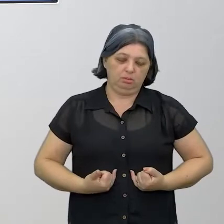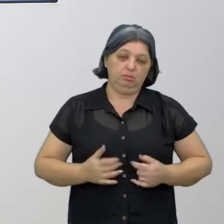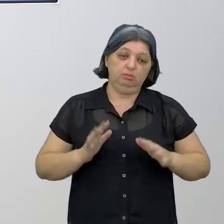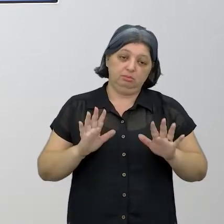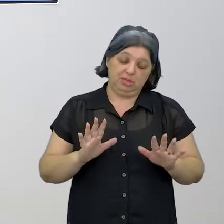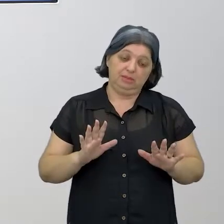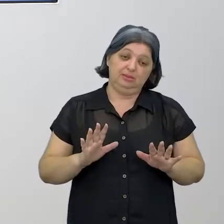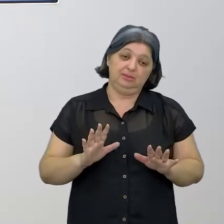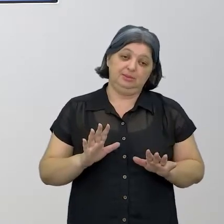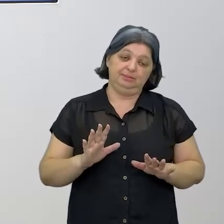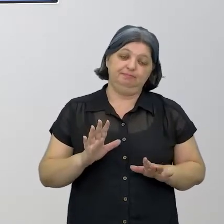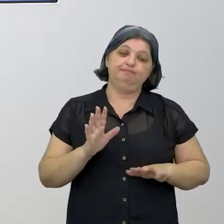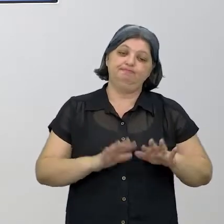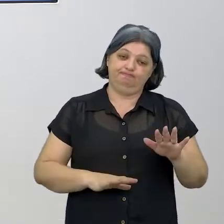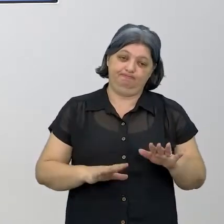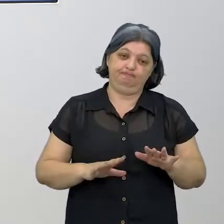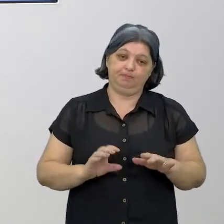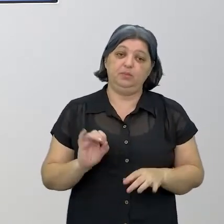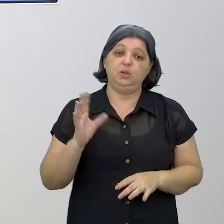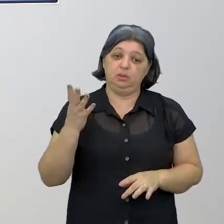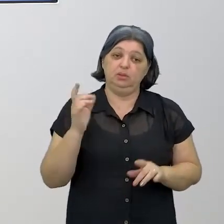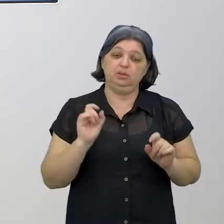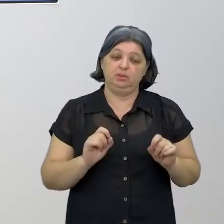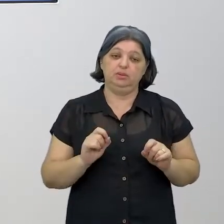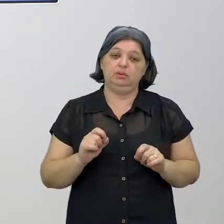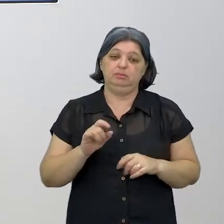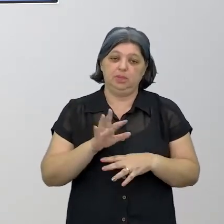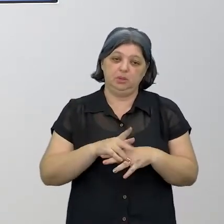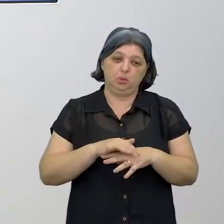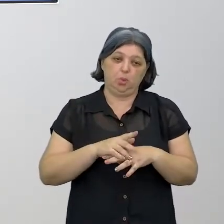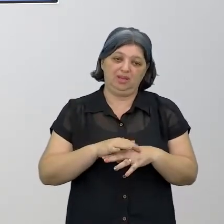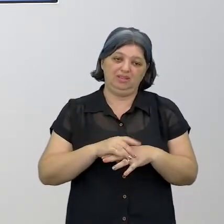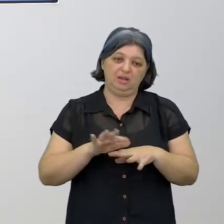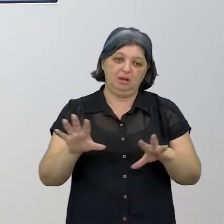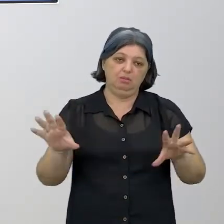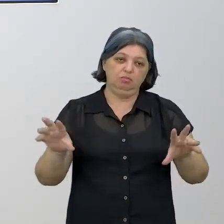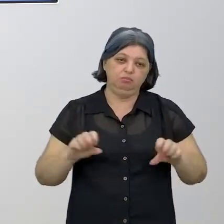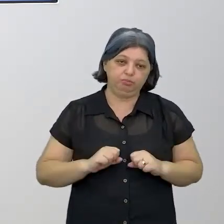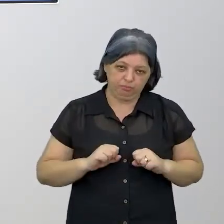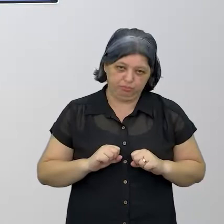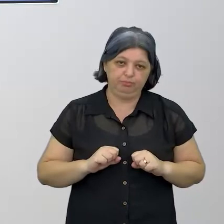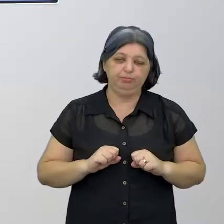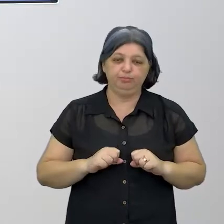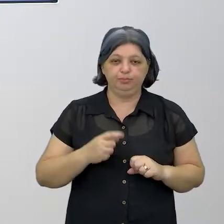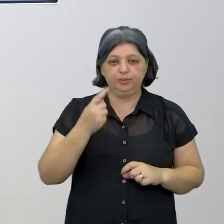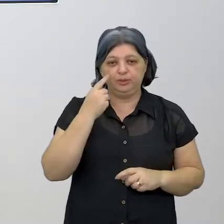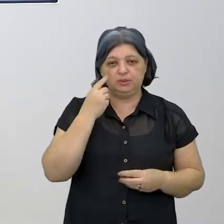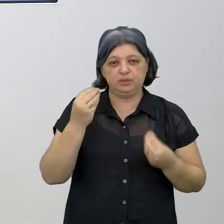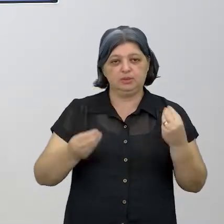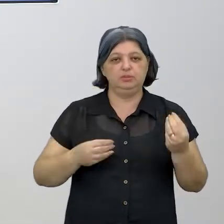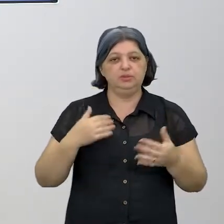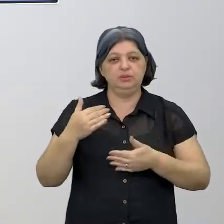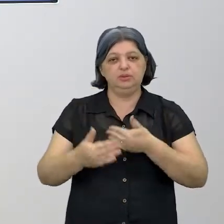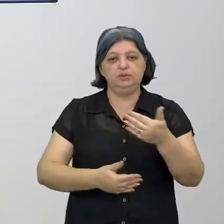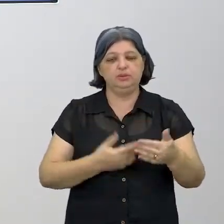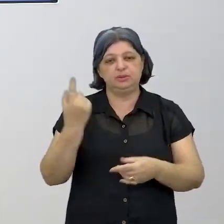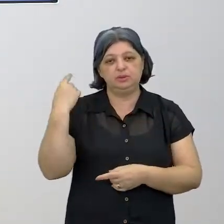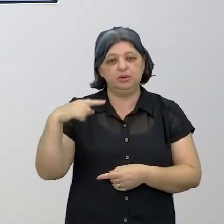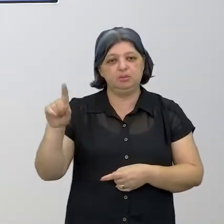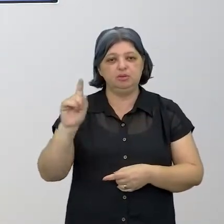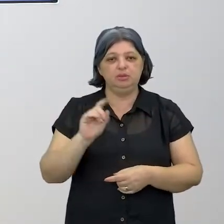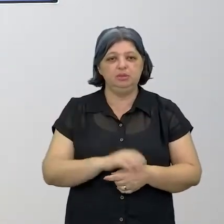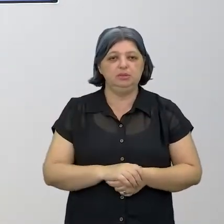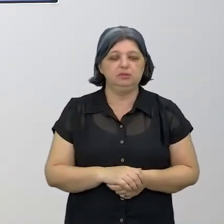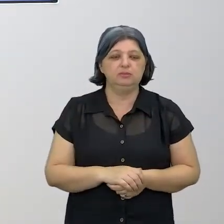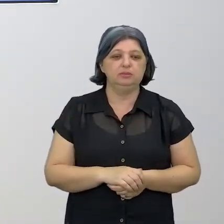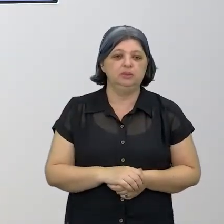que, muito provavelmente, na verdade, ela vai ficar doente e não necessariamente emagrecer nesse processo. E por último,